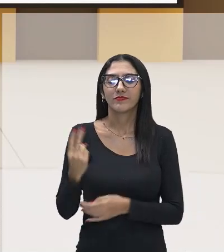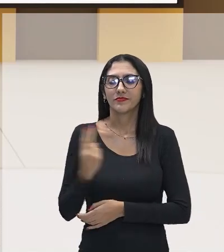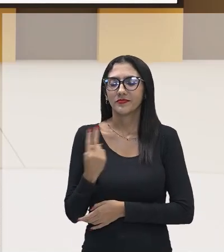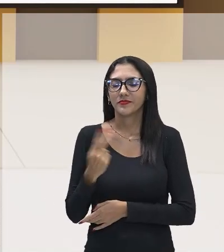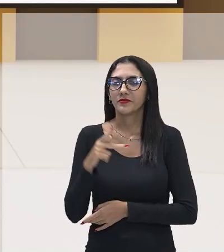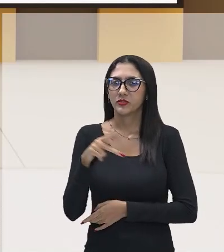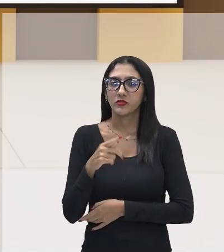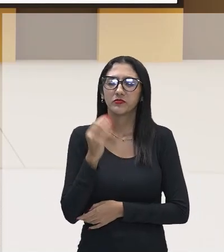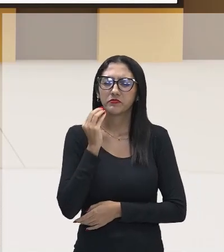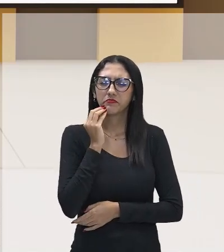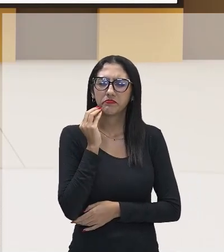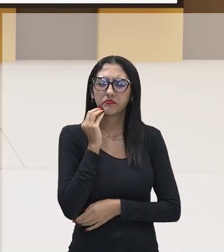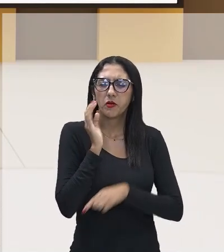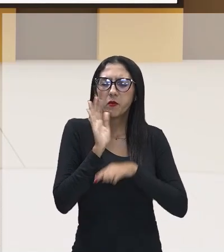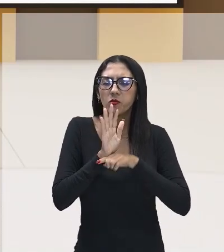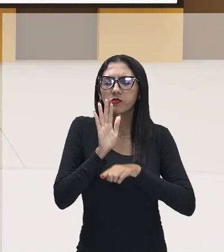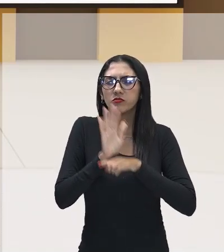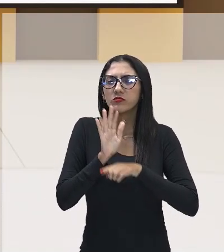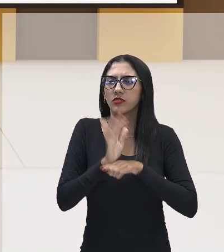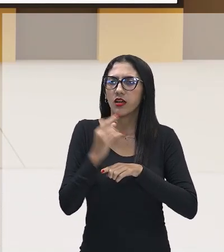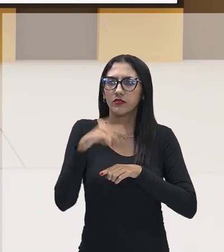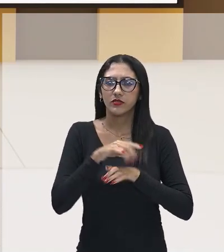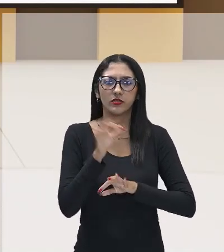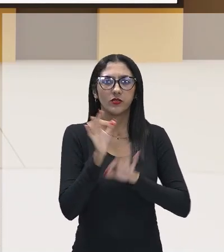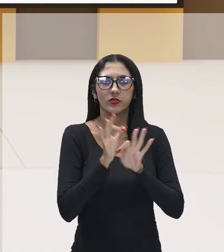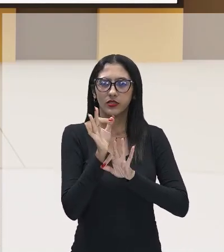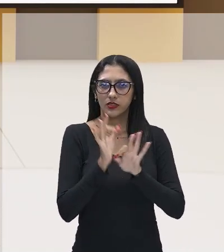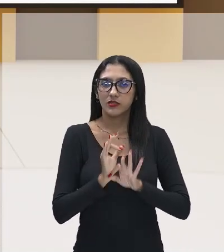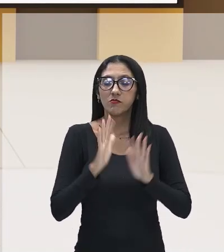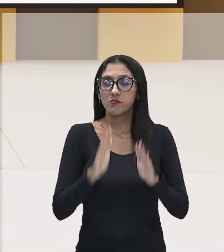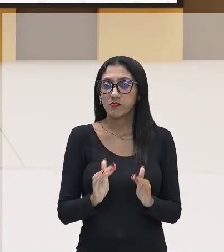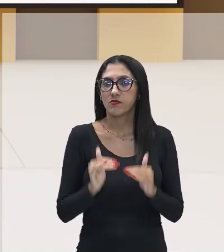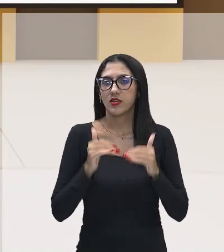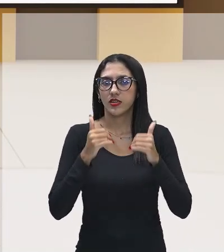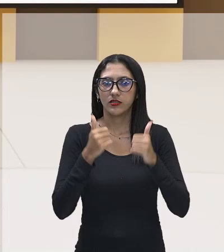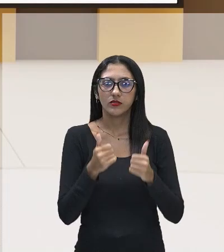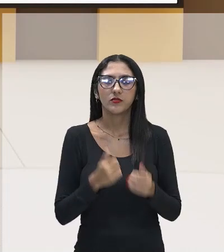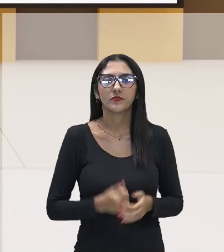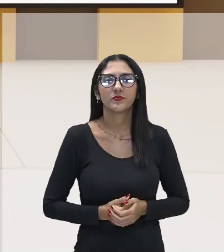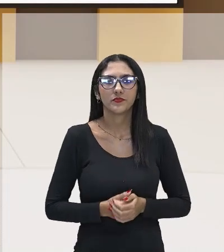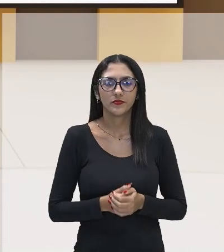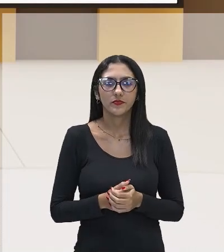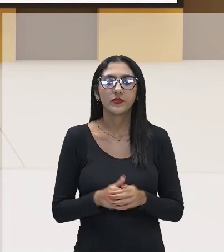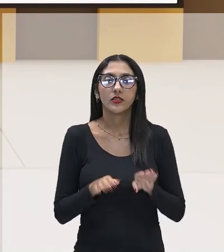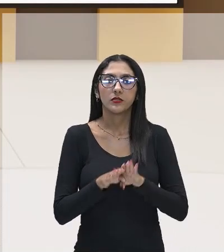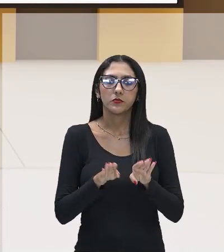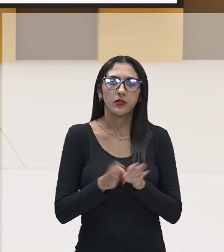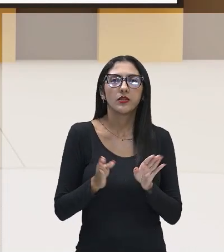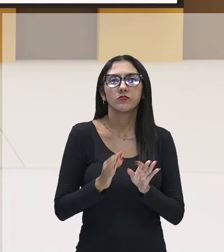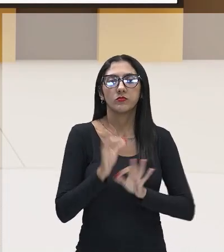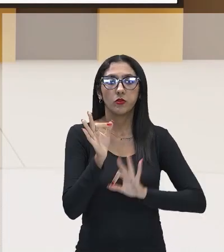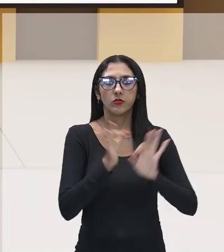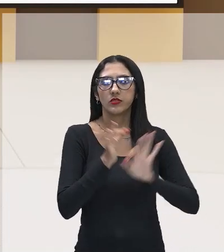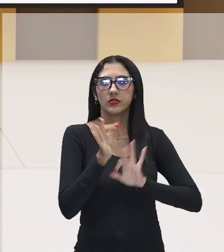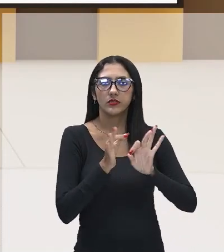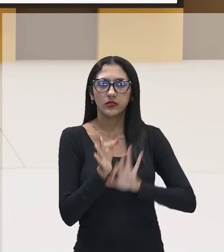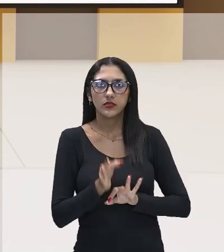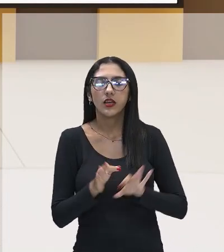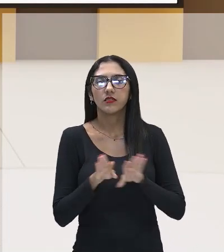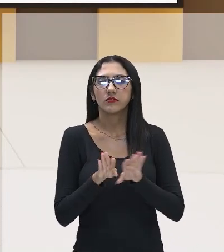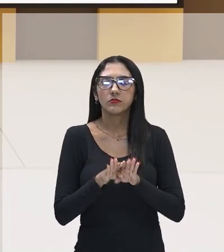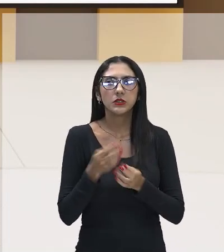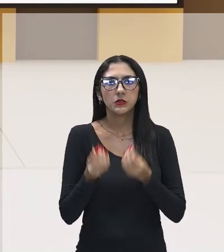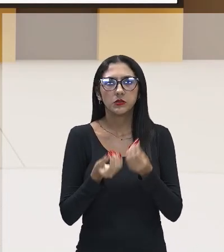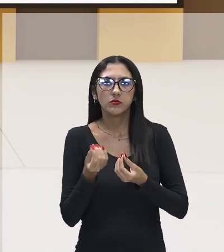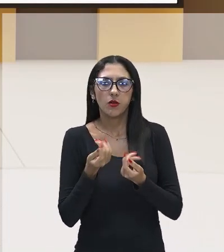tentar ajudá-los a ter uma organização melhor das suas finanças, né? A vocês se prepararem melhor em relação aos